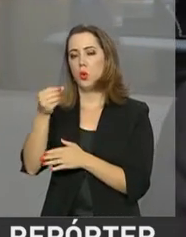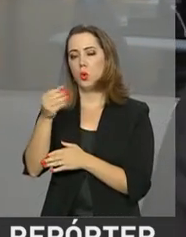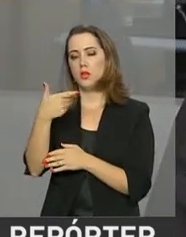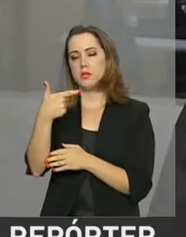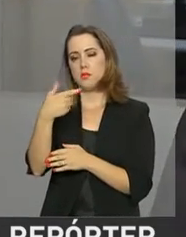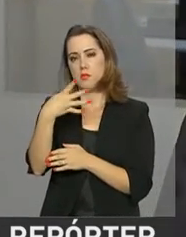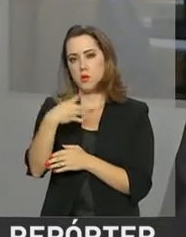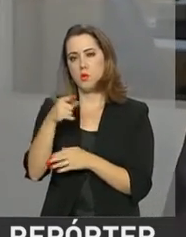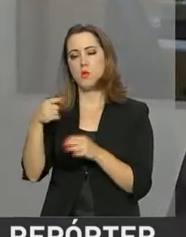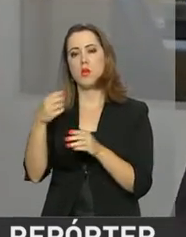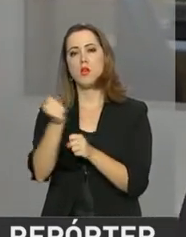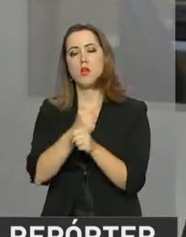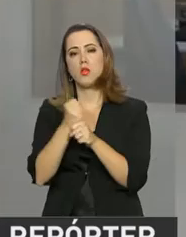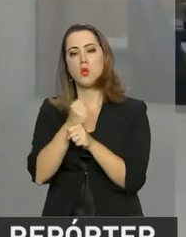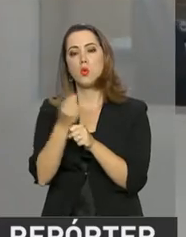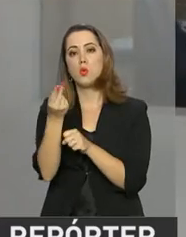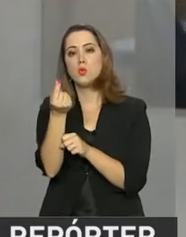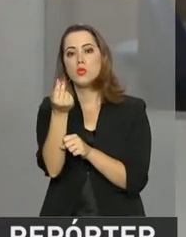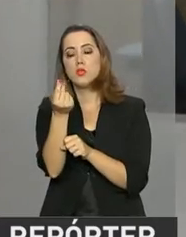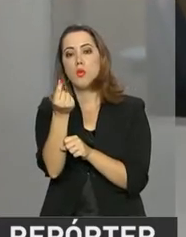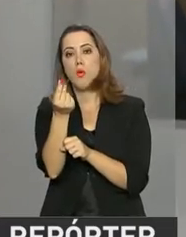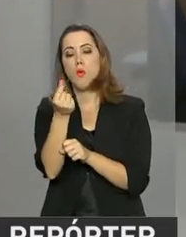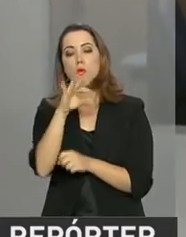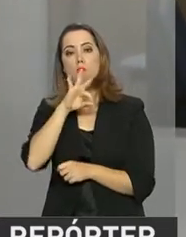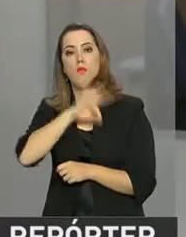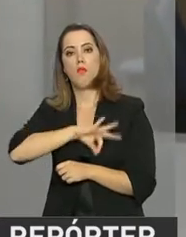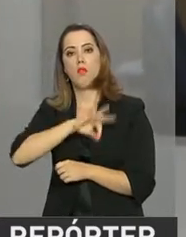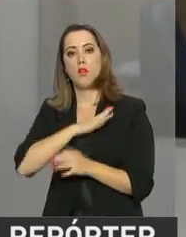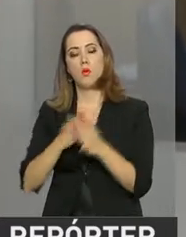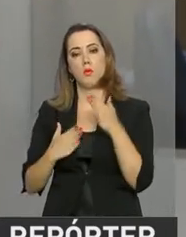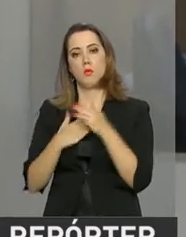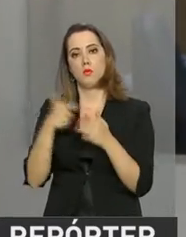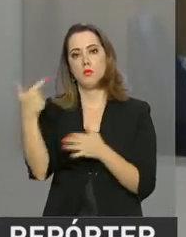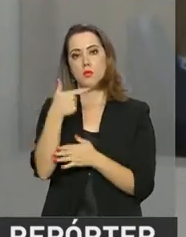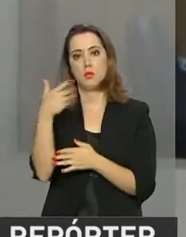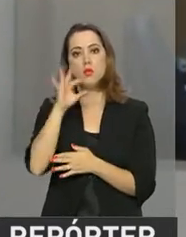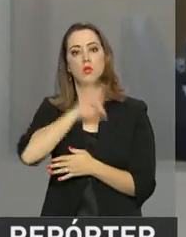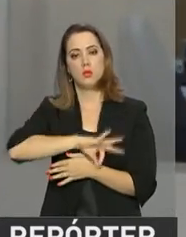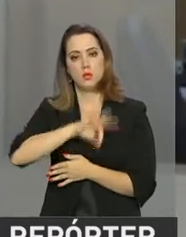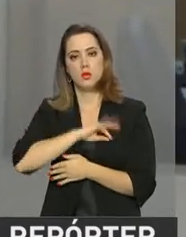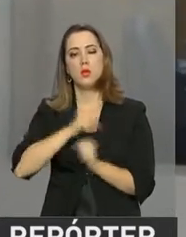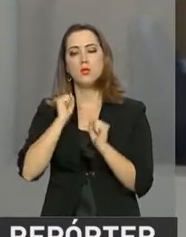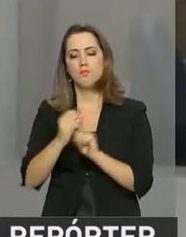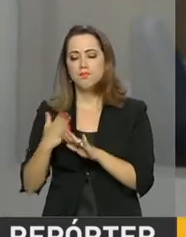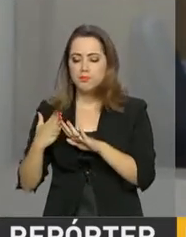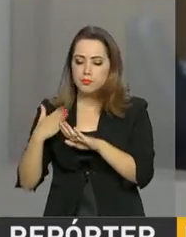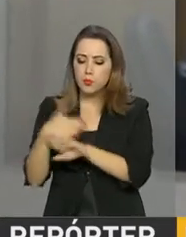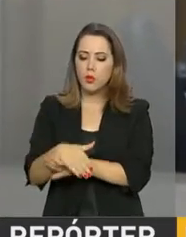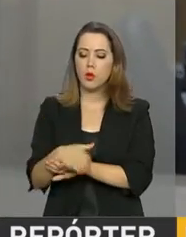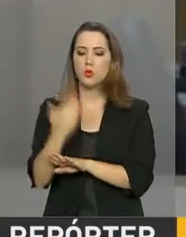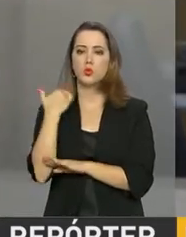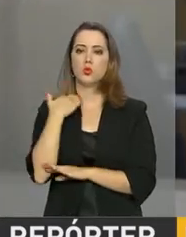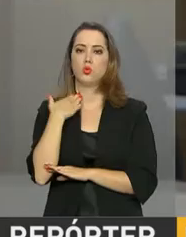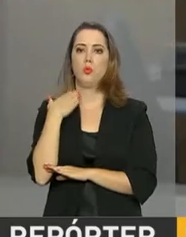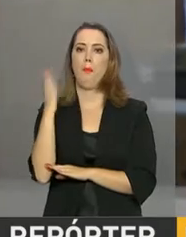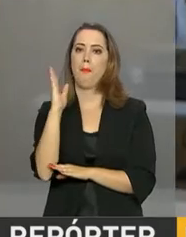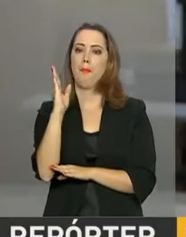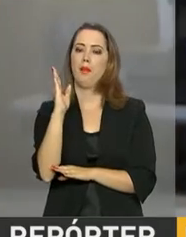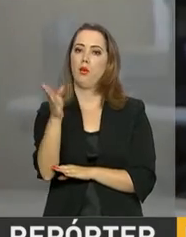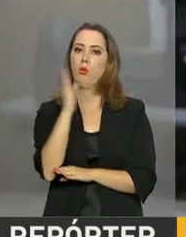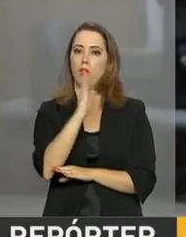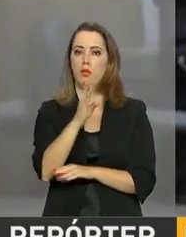ultrapassou a dois salários mínimos eles poderão comparecer a uma agência da caixa econômica federal o banco do